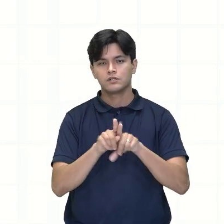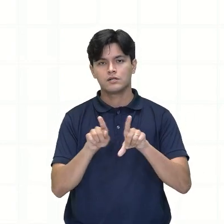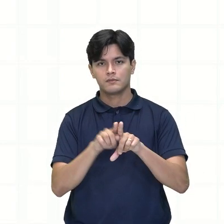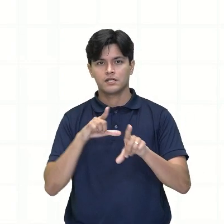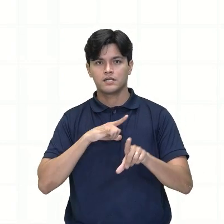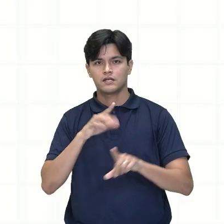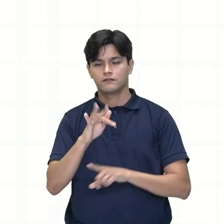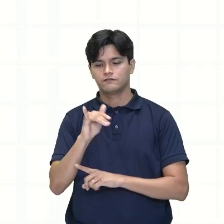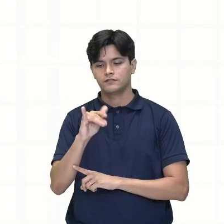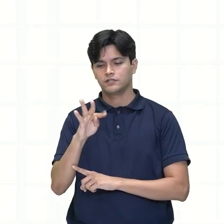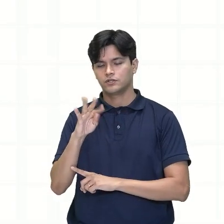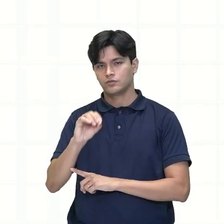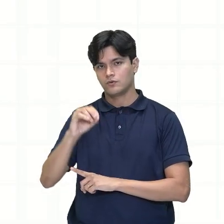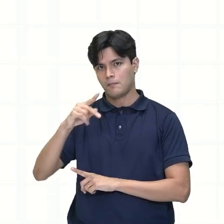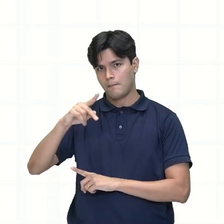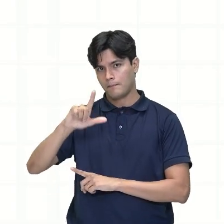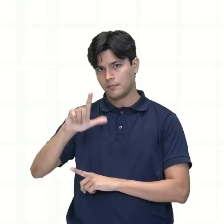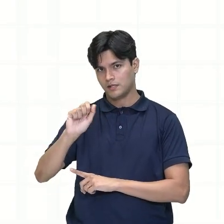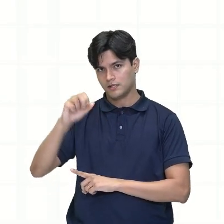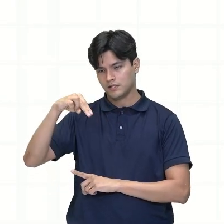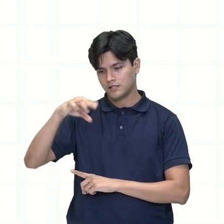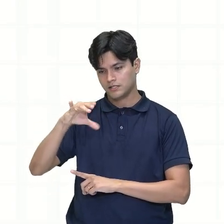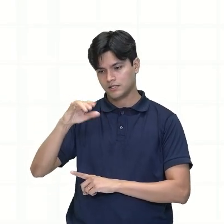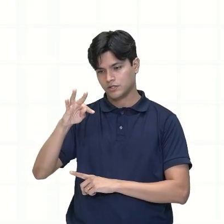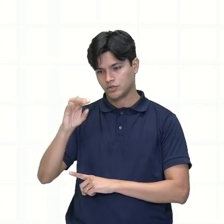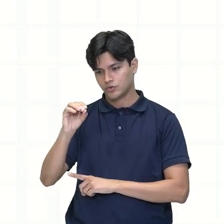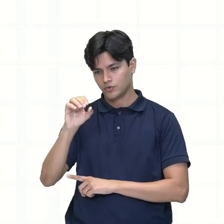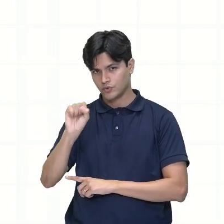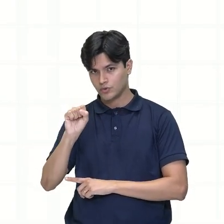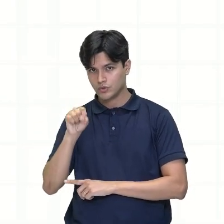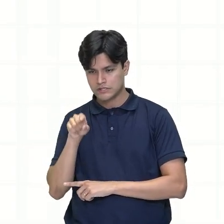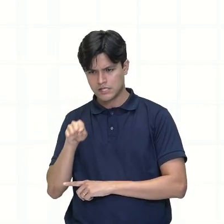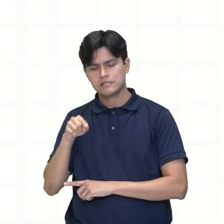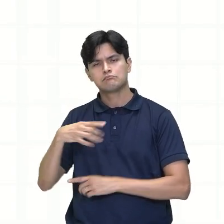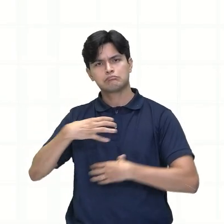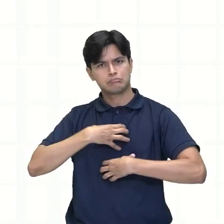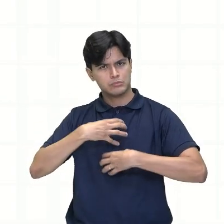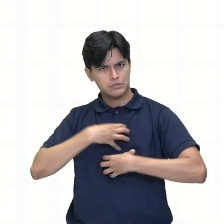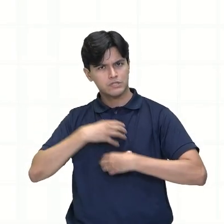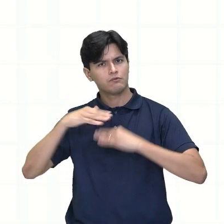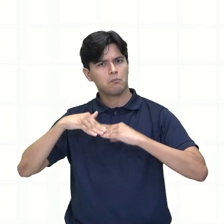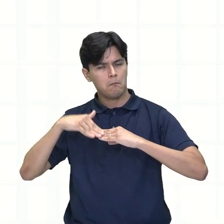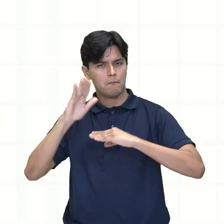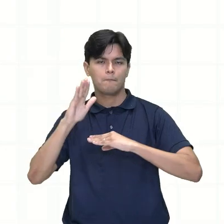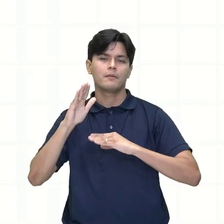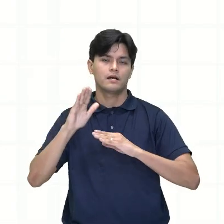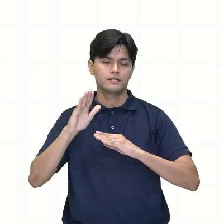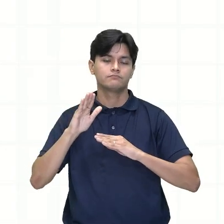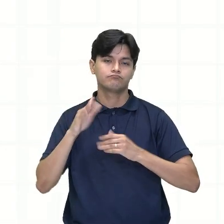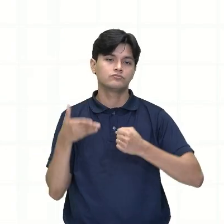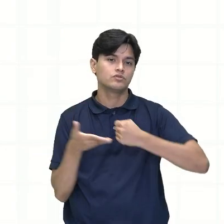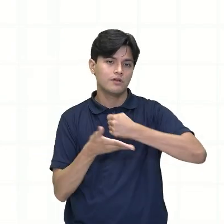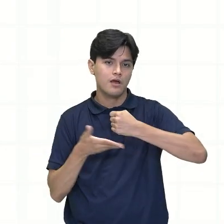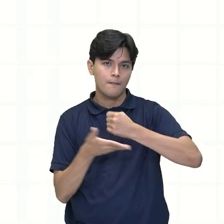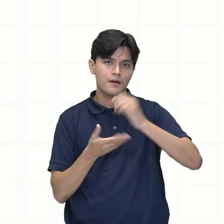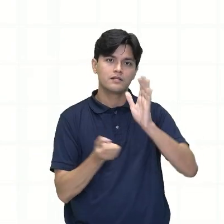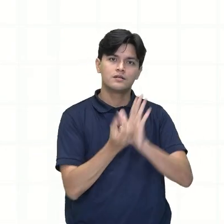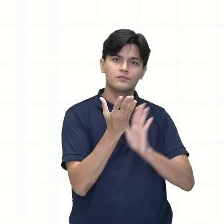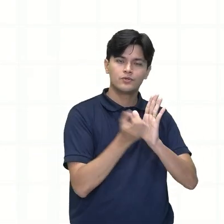sensíveis ainda. E como a base é os produtores, os